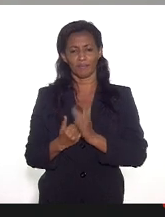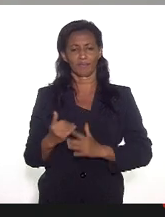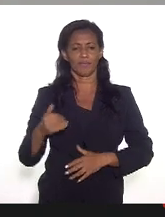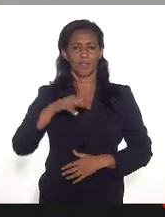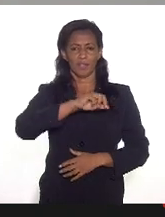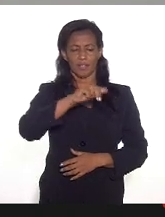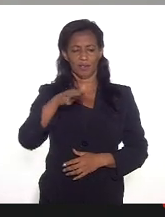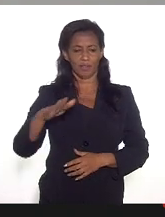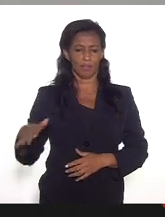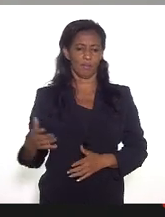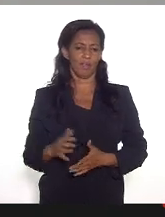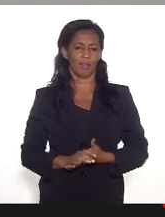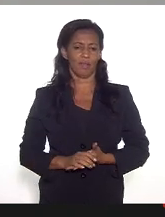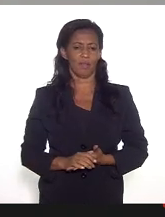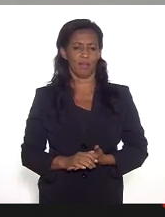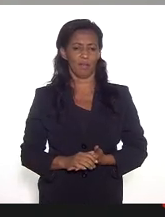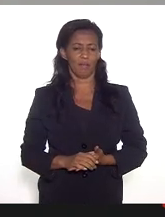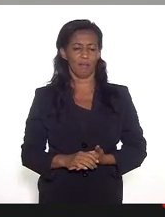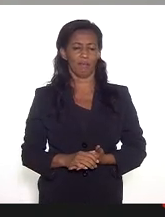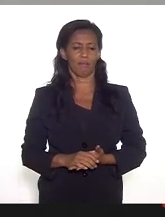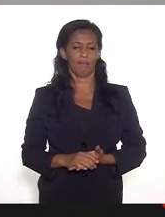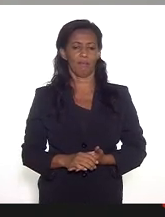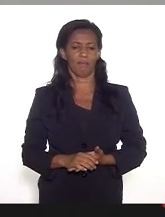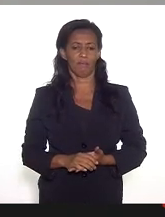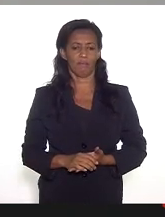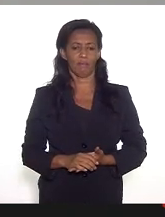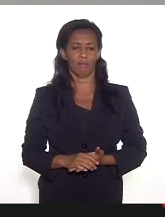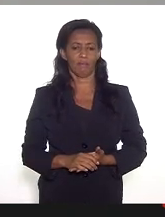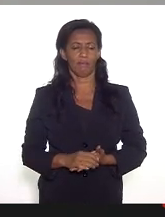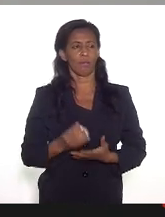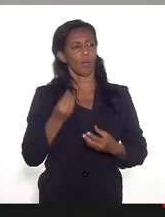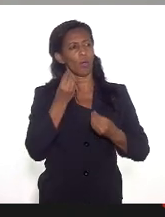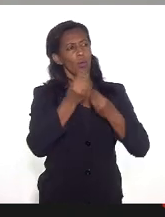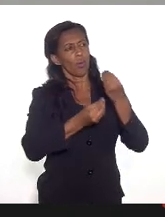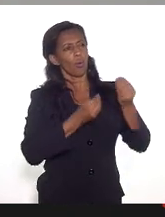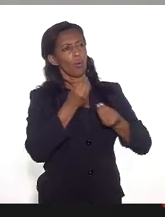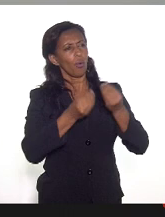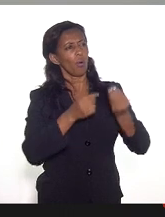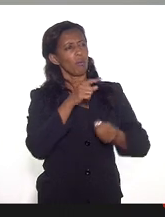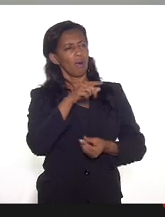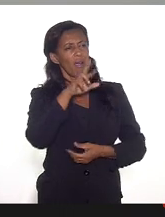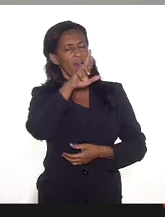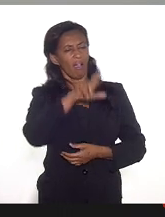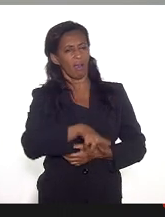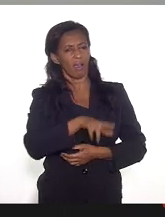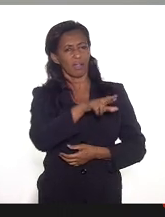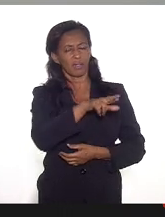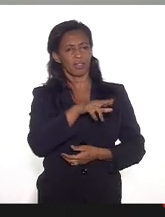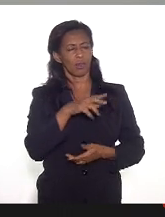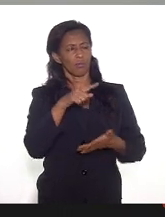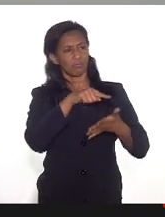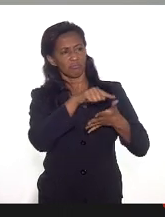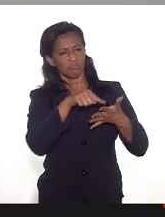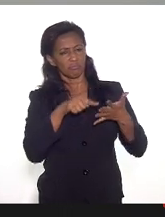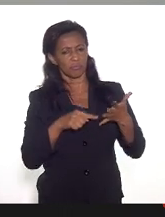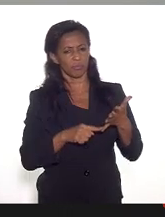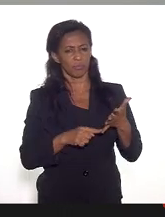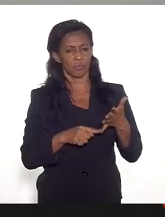ainda assim ressaltar como o Almirante Edésio tem toda a razão de apontar